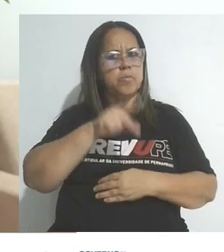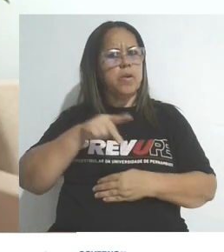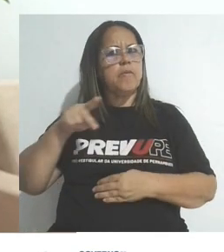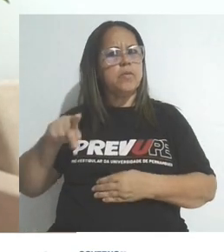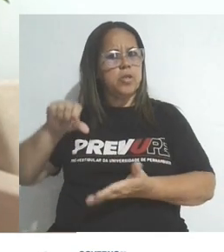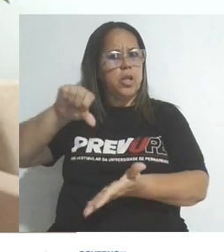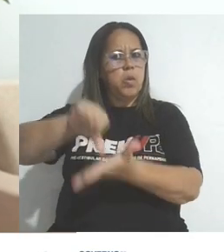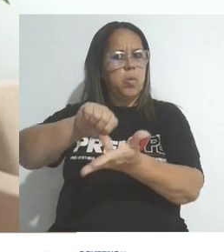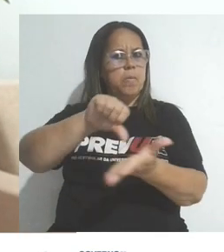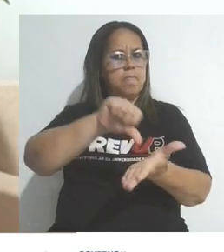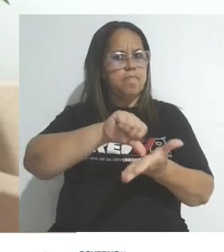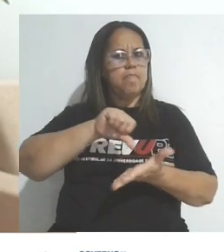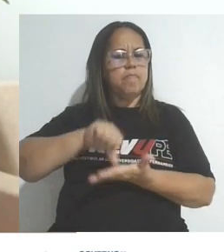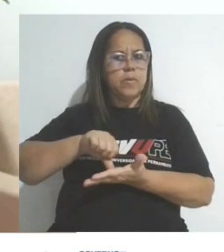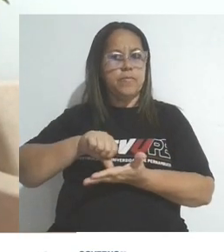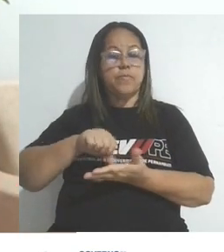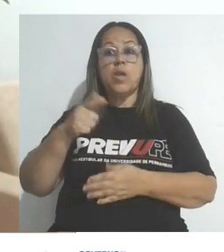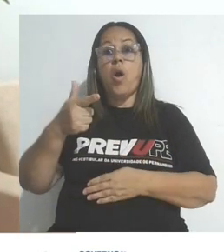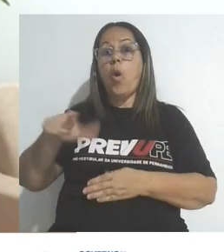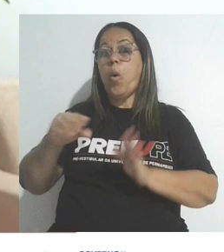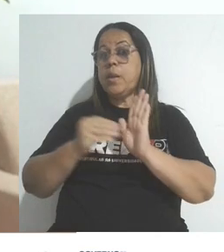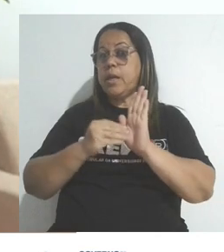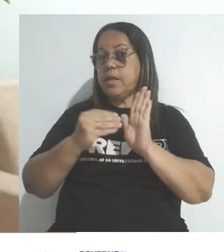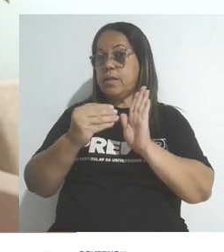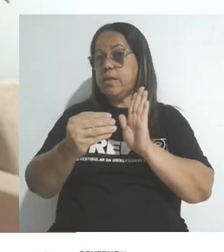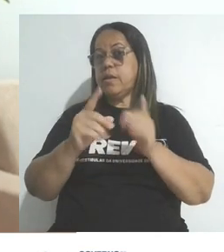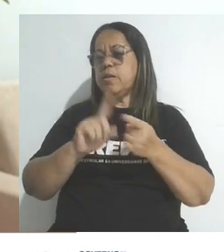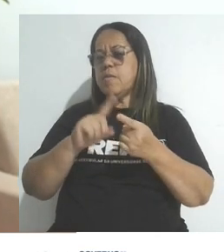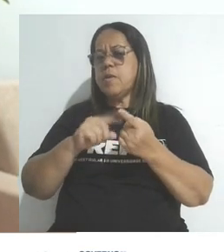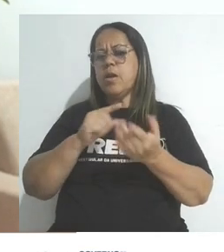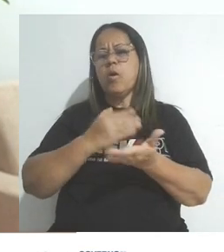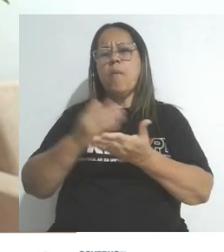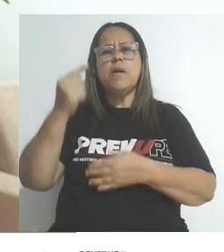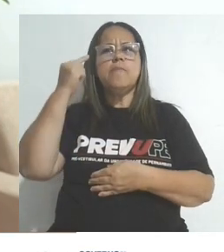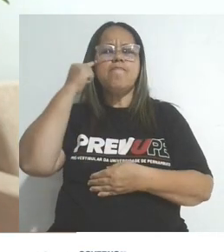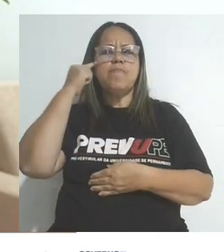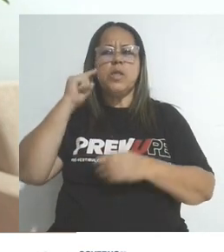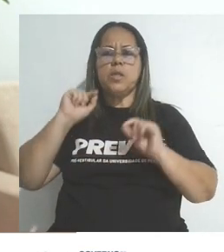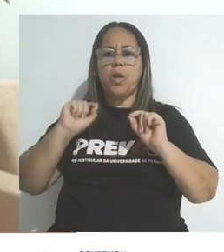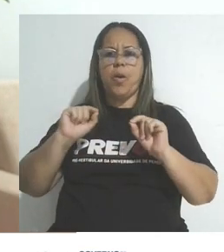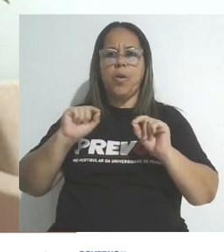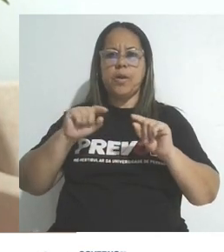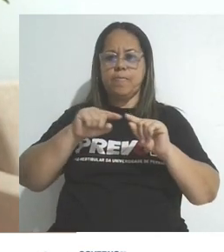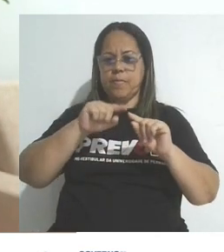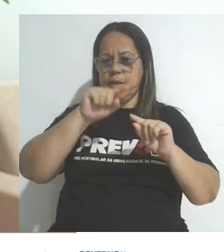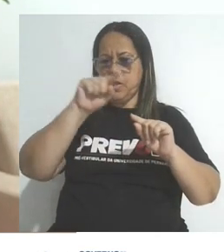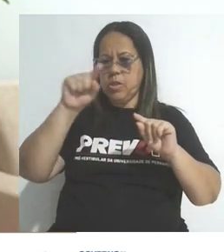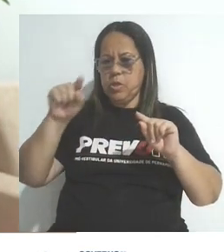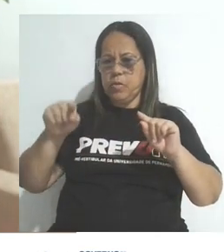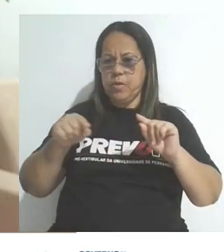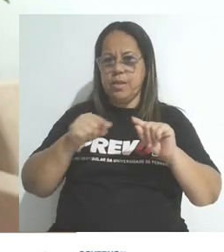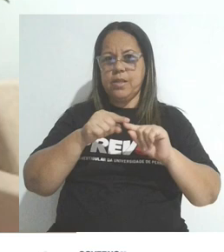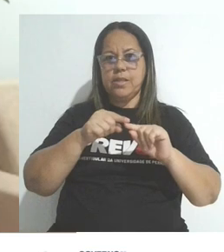também no seu polo. Uma outra dica que eu também começo a pensar são circunferências dentro de